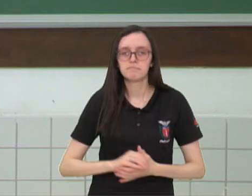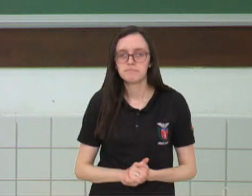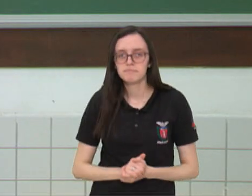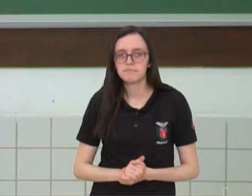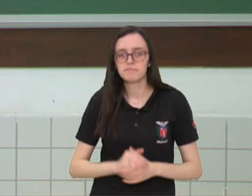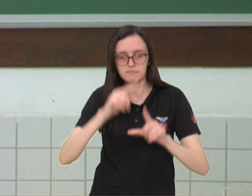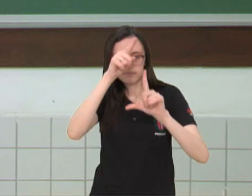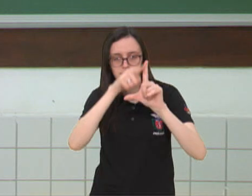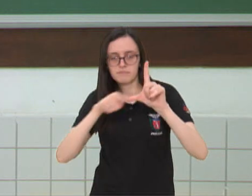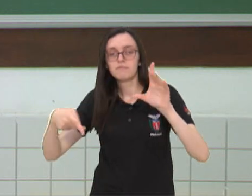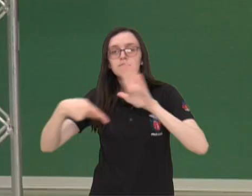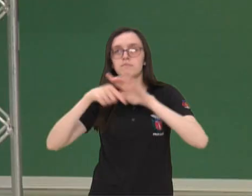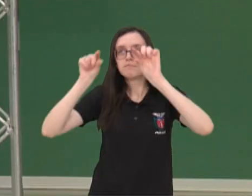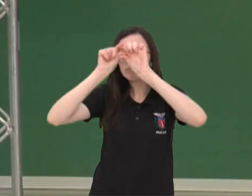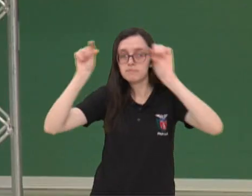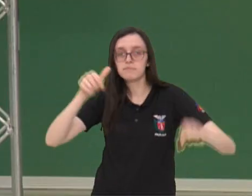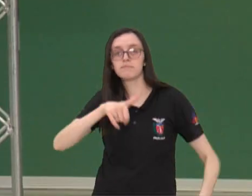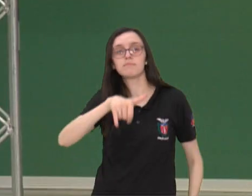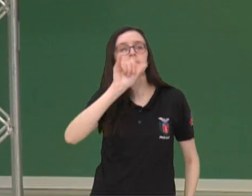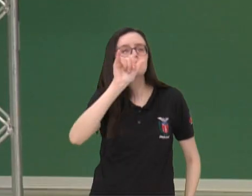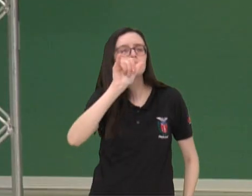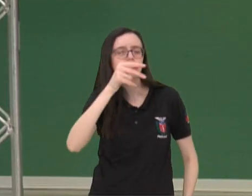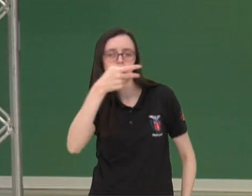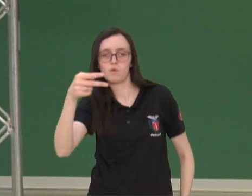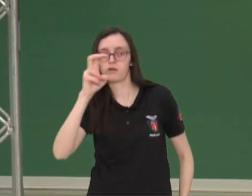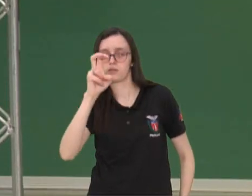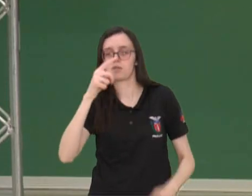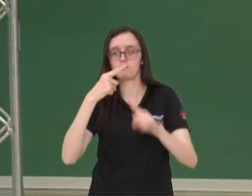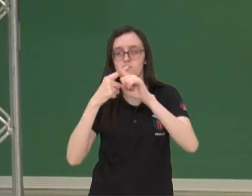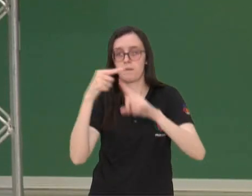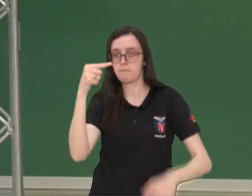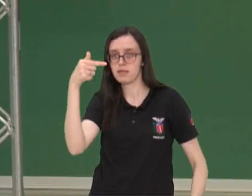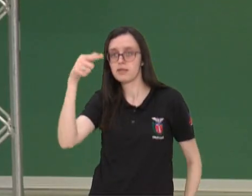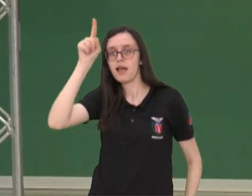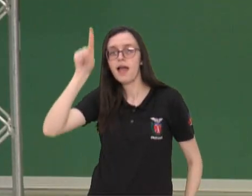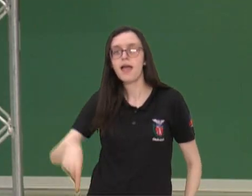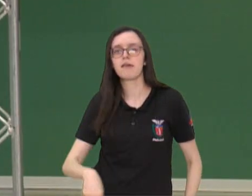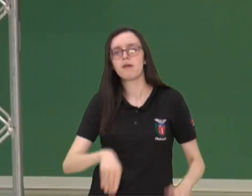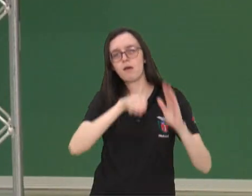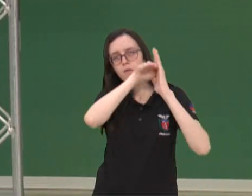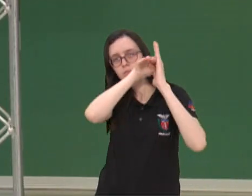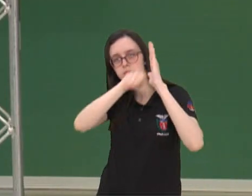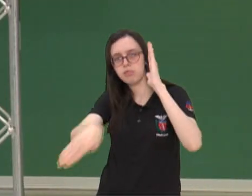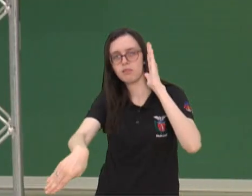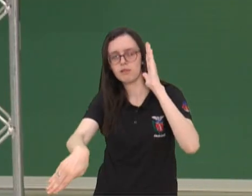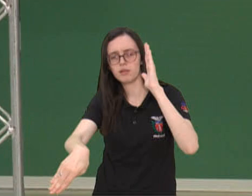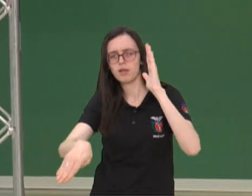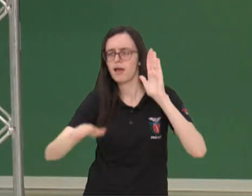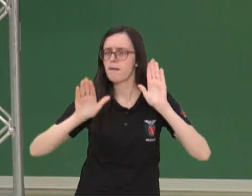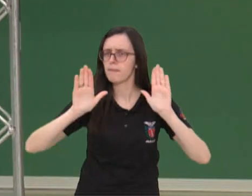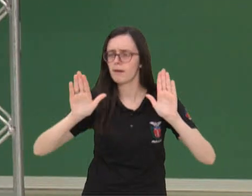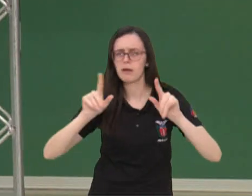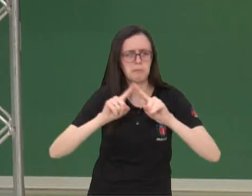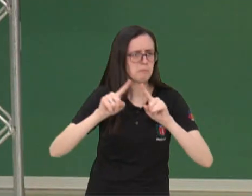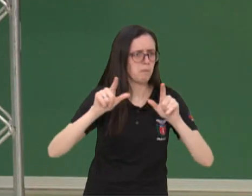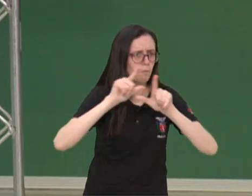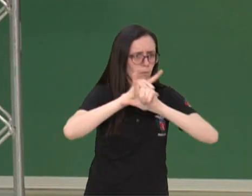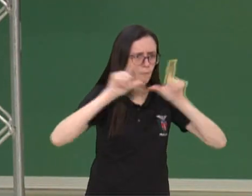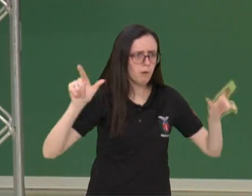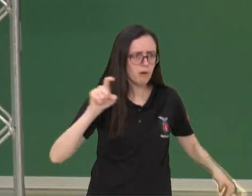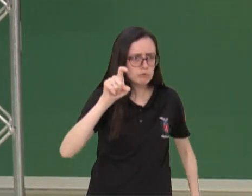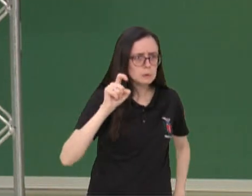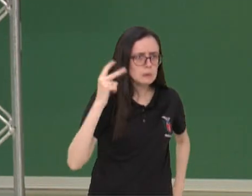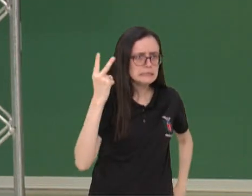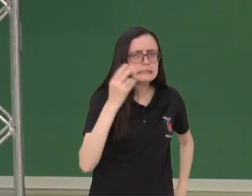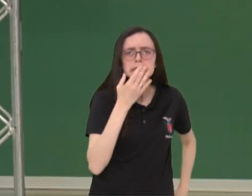gráfico da função y igual a 5x menos 7 é decrescente. Opa, mas cadê o quadrado, professor? Não está aqui,